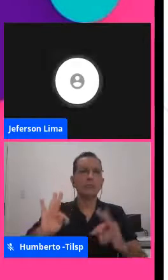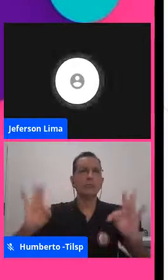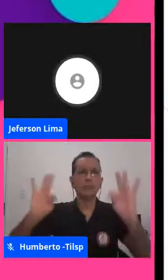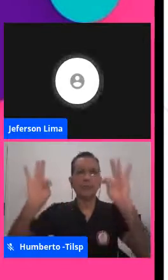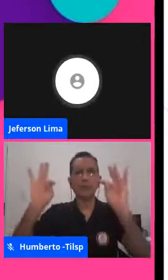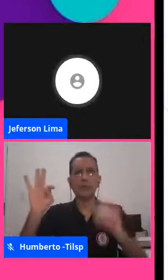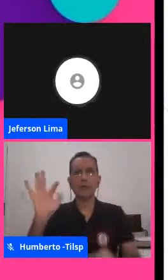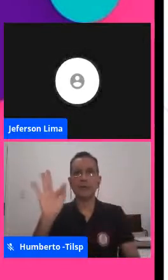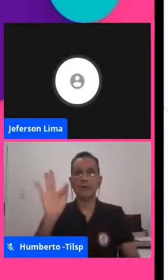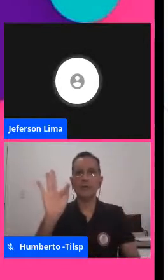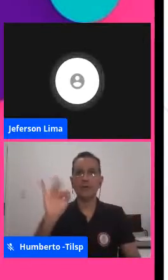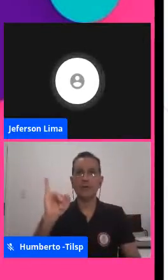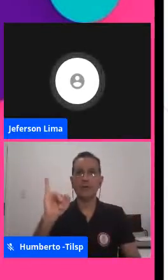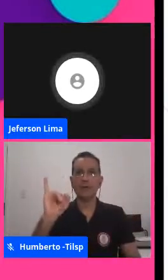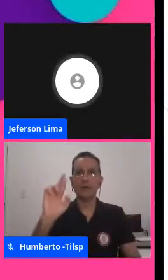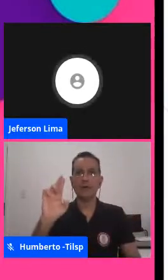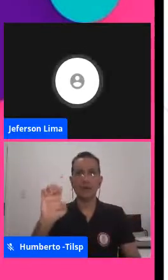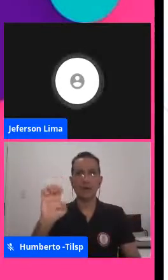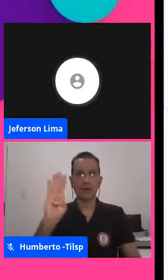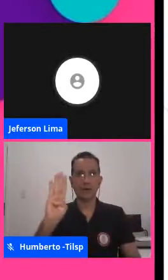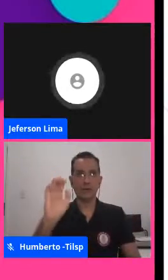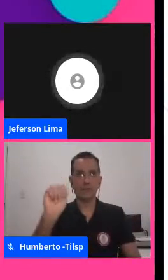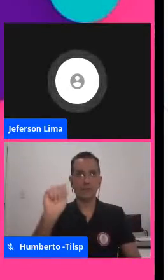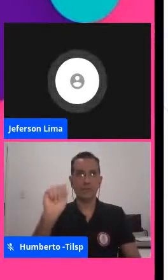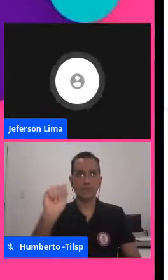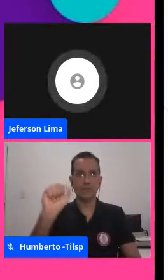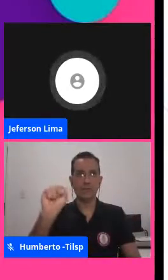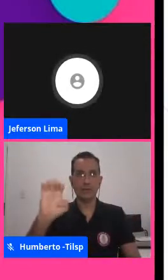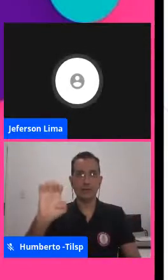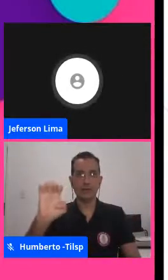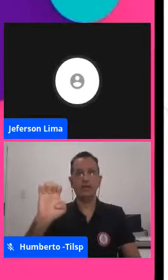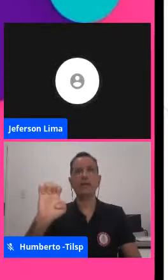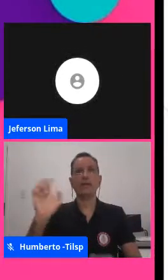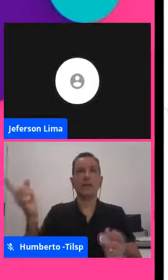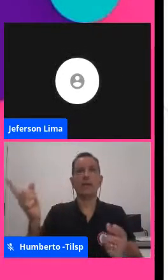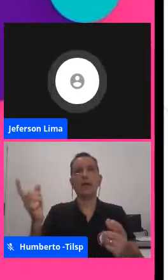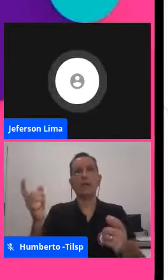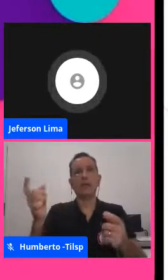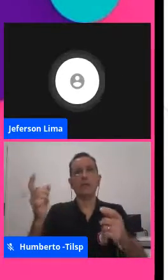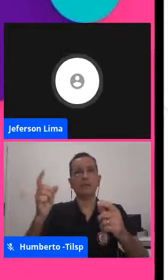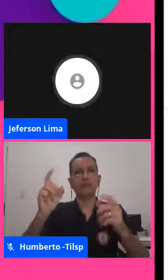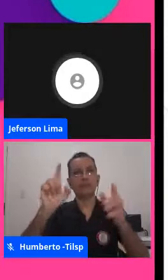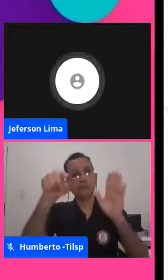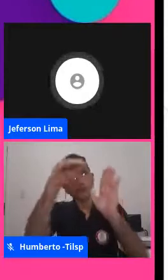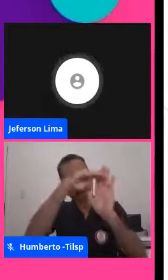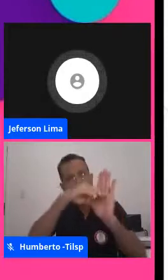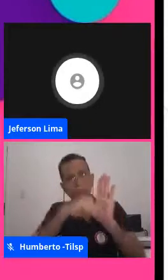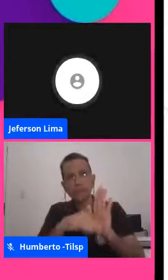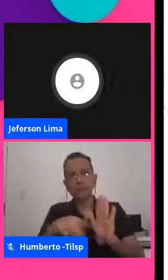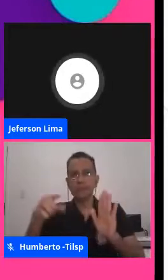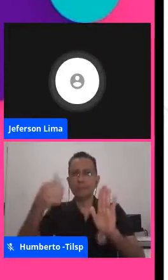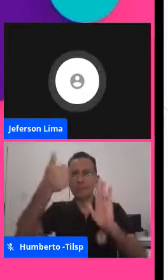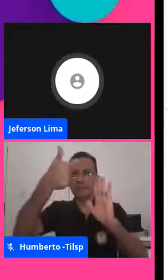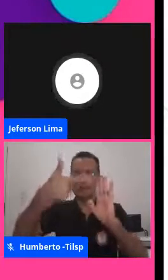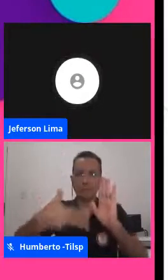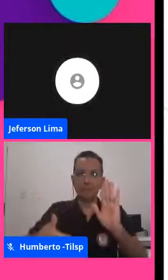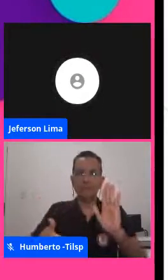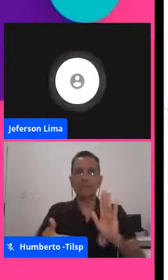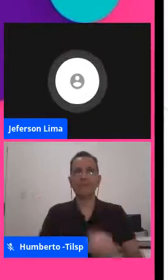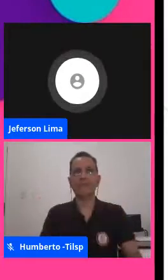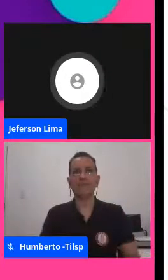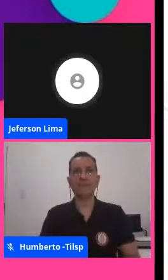quem ainda não conhece o Firebase, Firebase é uma plataforma de computação serverless, né? Eu vou hoje falar um pouquinho sobre o que é computação